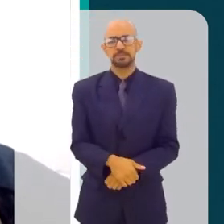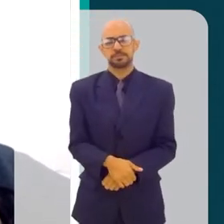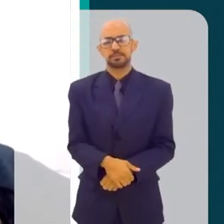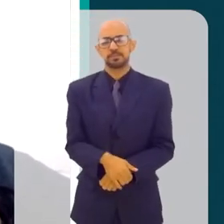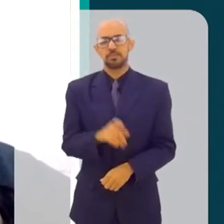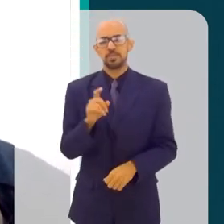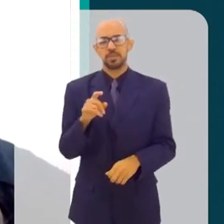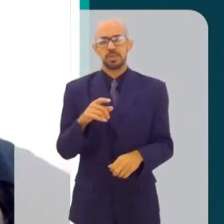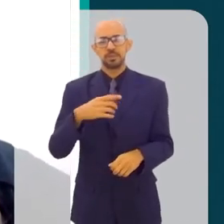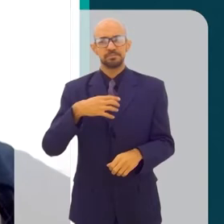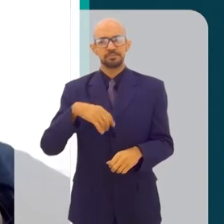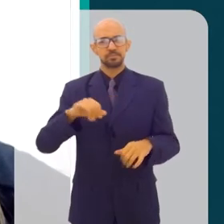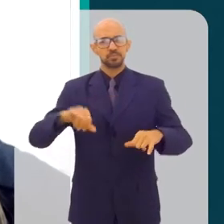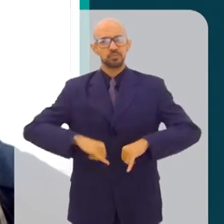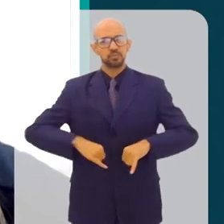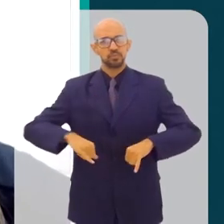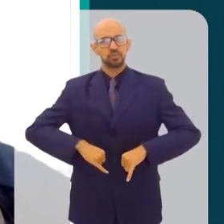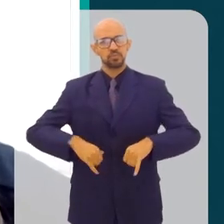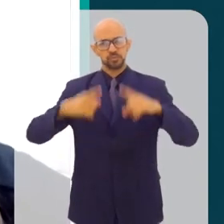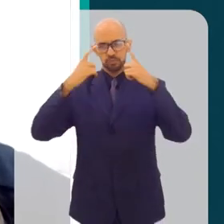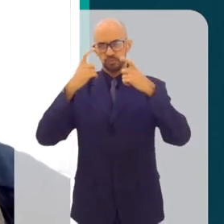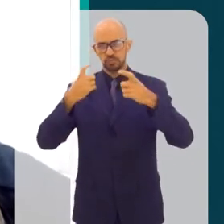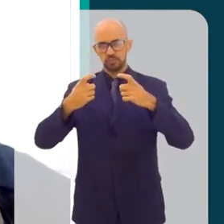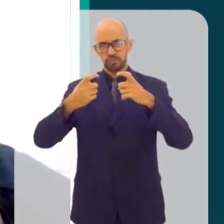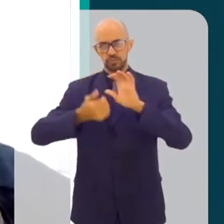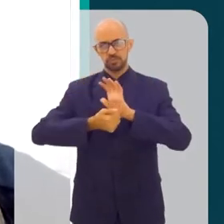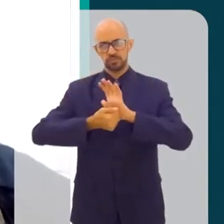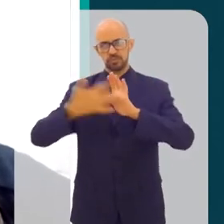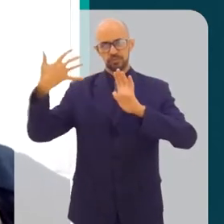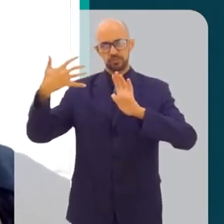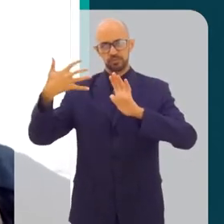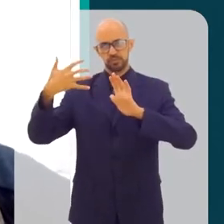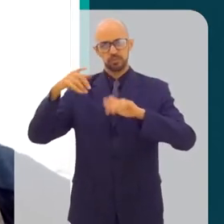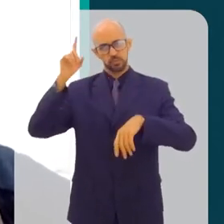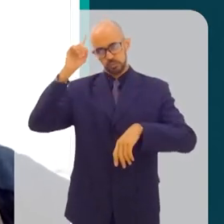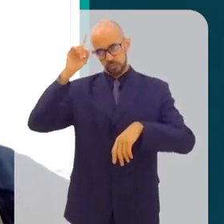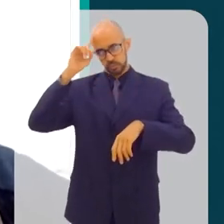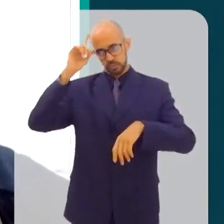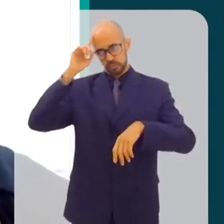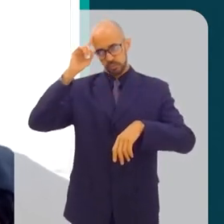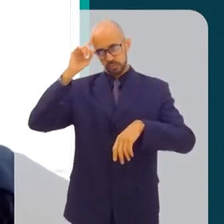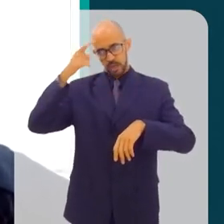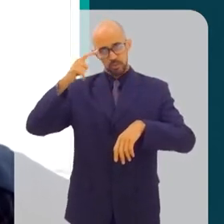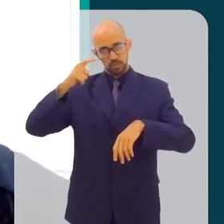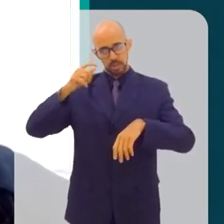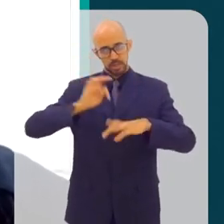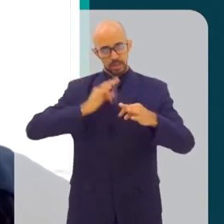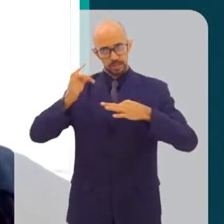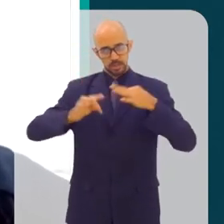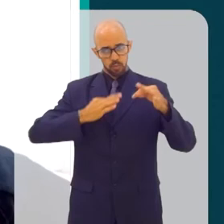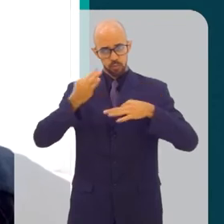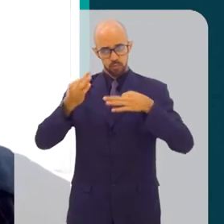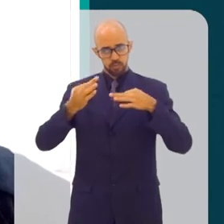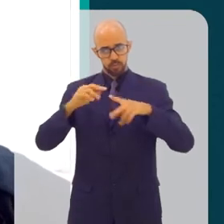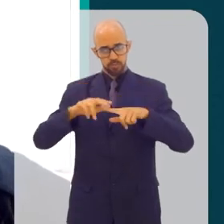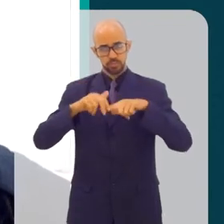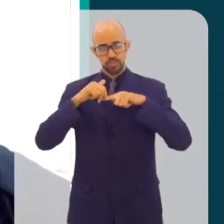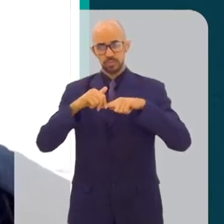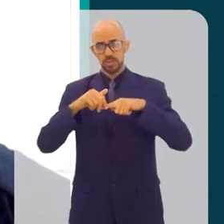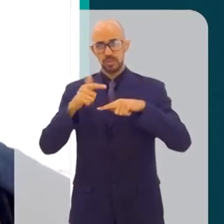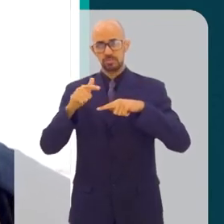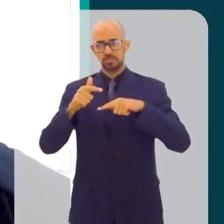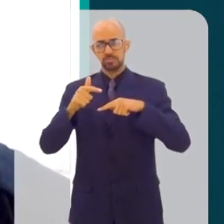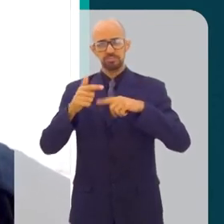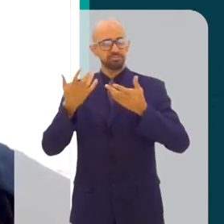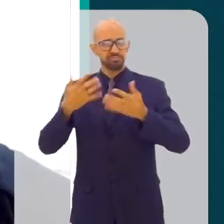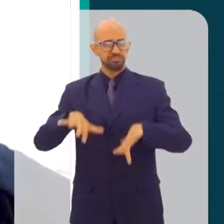situação são violentadas de diversas formas diariamente. E aí a mulher não tem libido, ela não vai